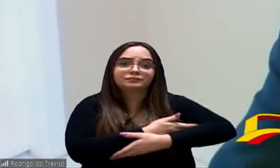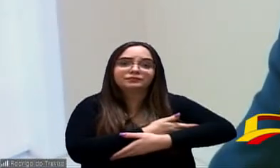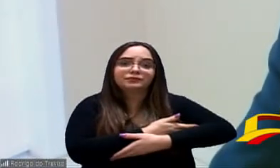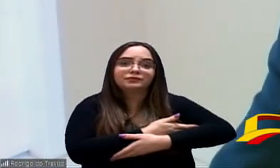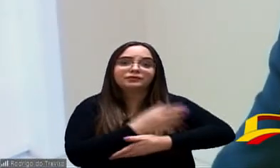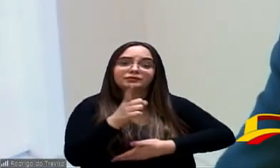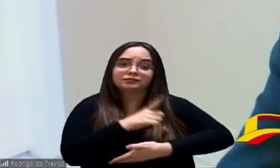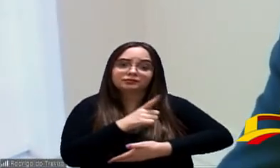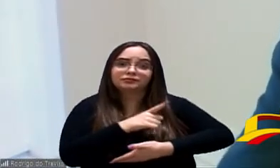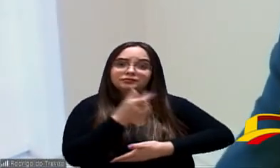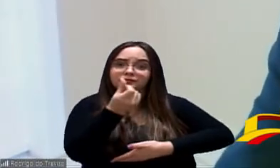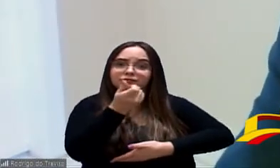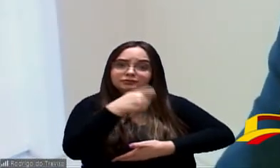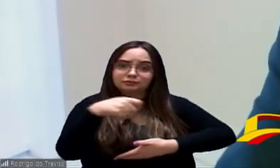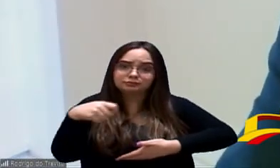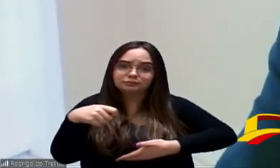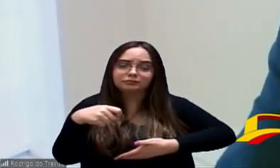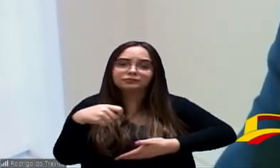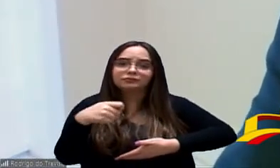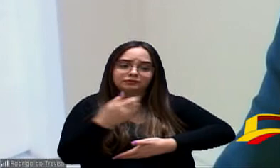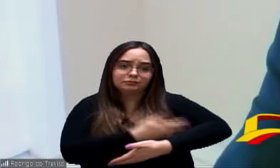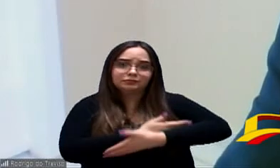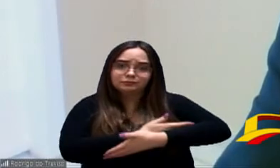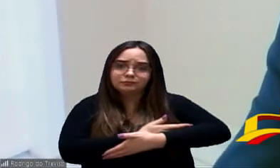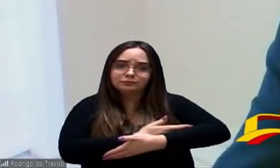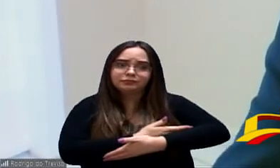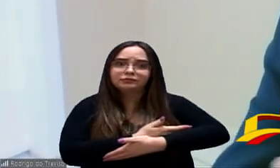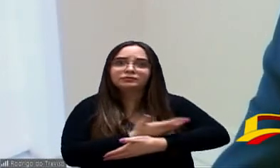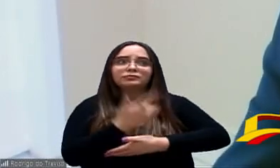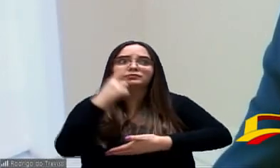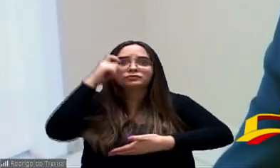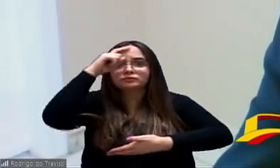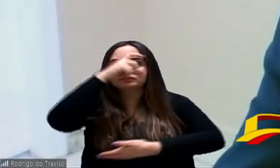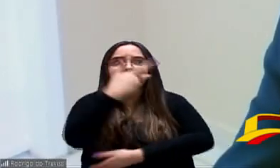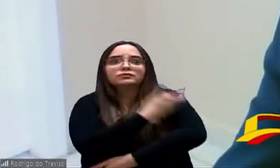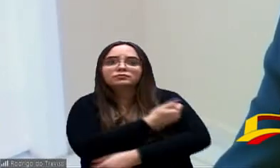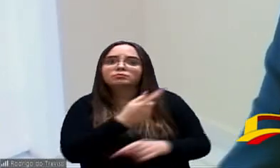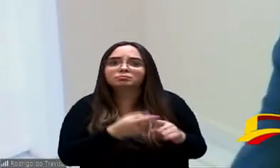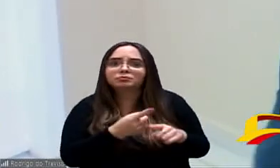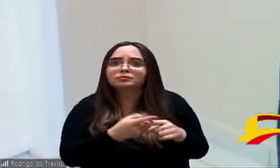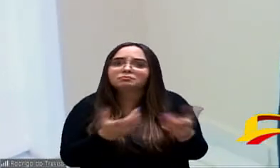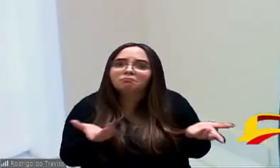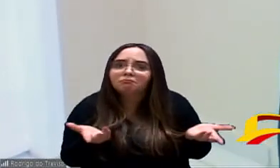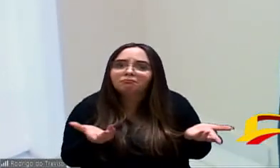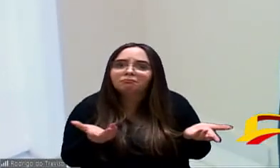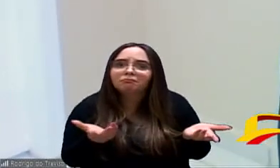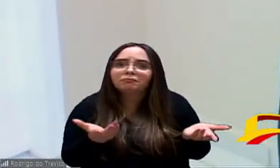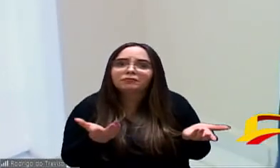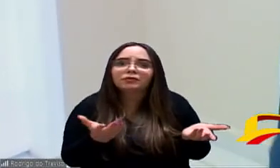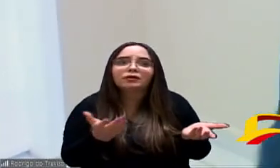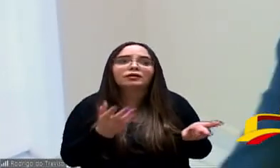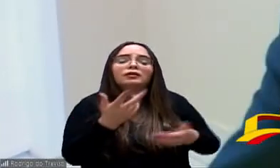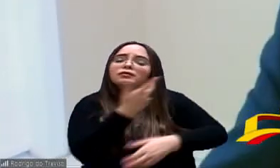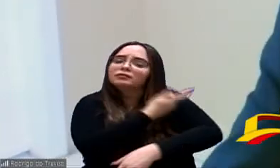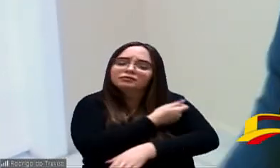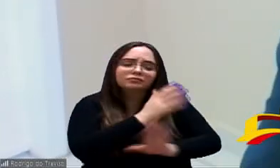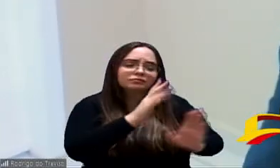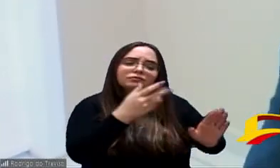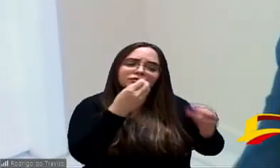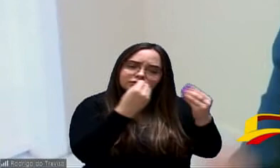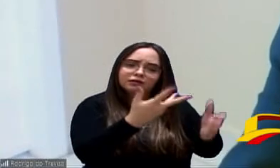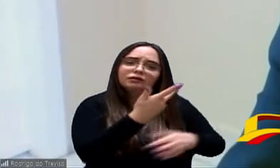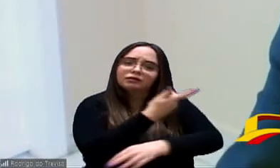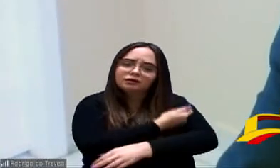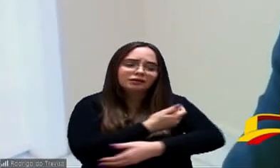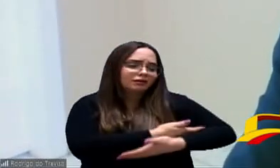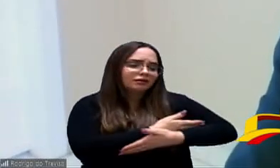até 6 meses, não tem que criar dificuldade. Aplica a vacina e depois vê o problema. A prova está a criança, está na